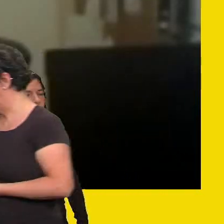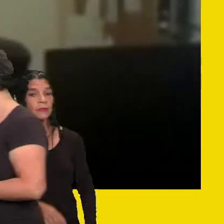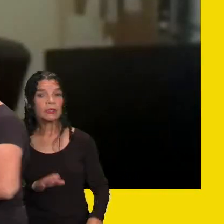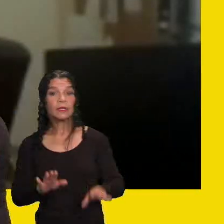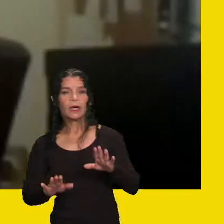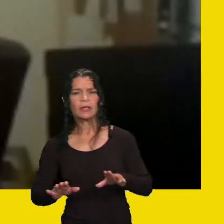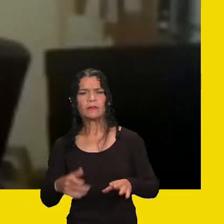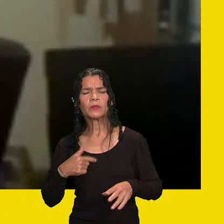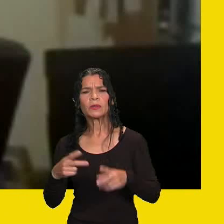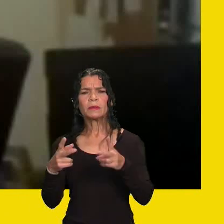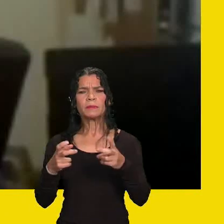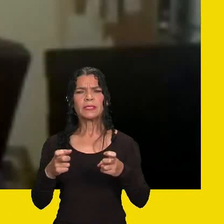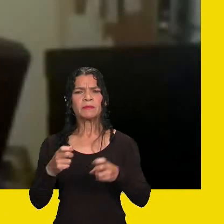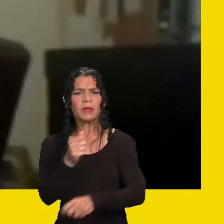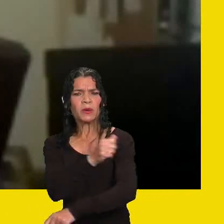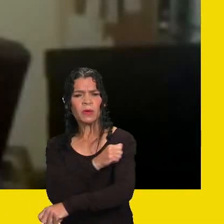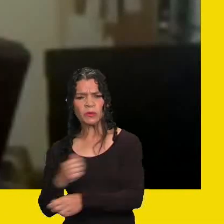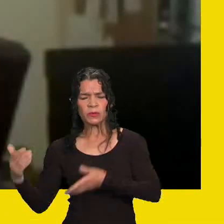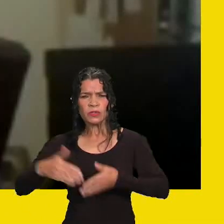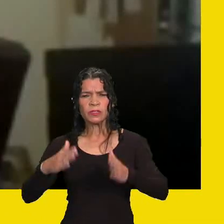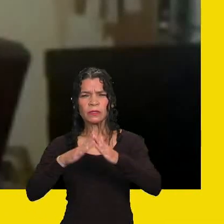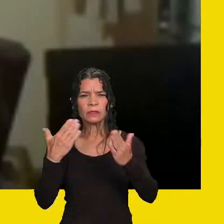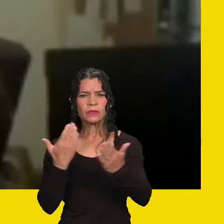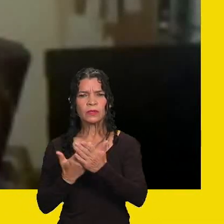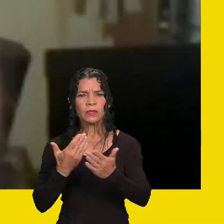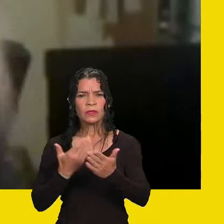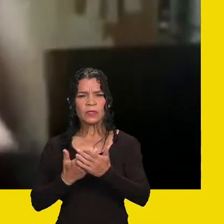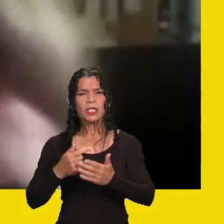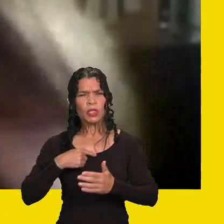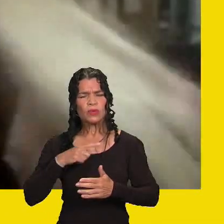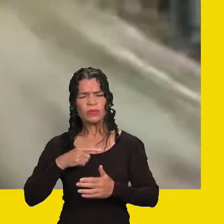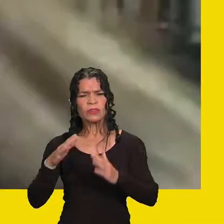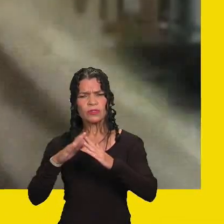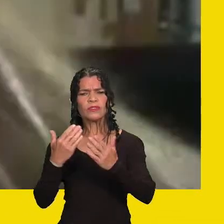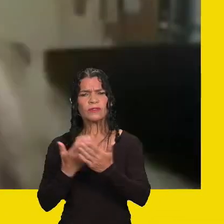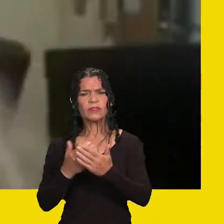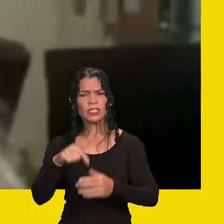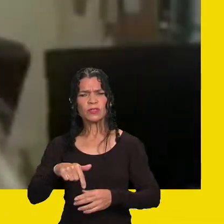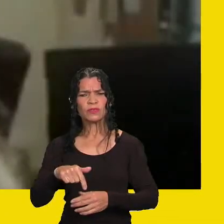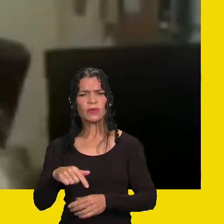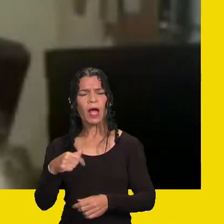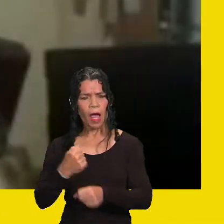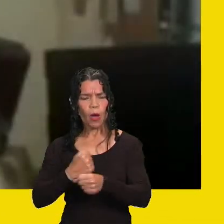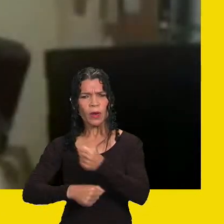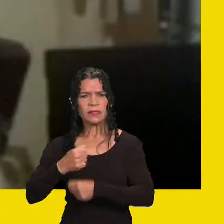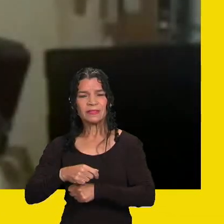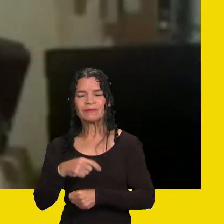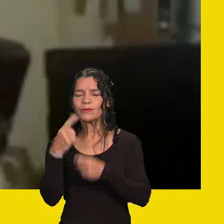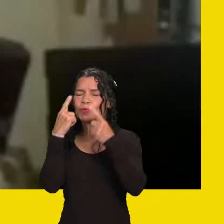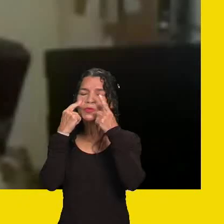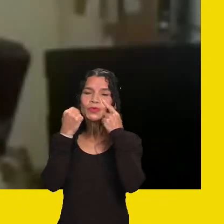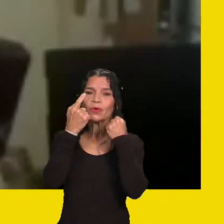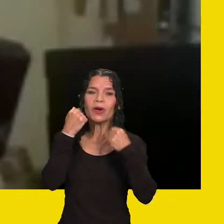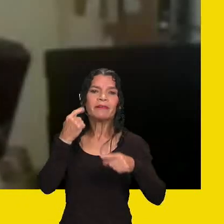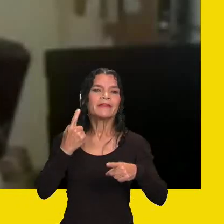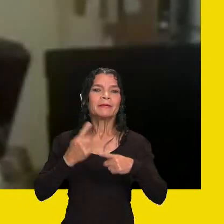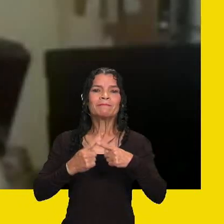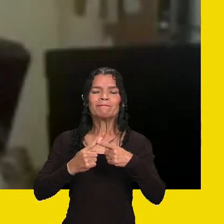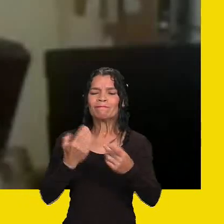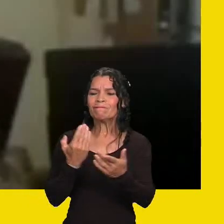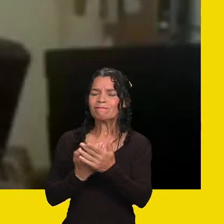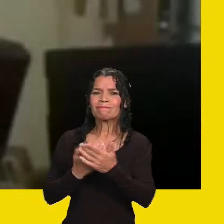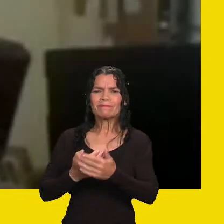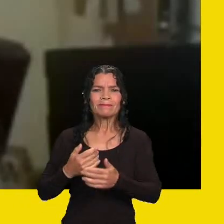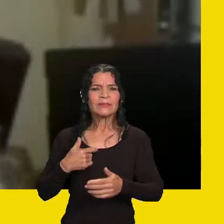a gente percebe que o aluno chega na escola, eu já tive aluno esse ano que chegou a chorar. A gente, numa aula,